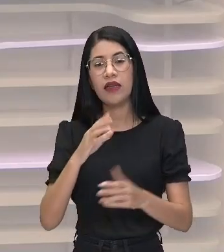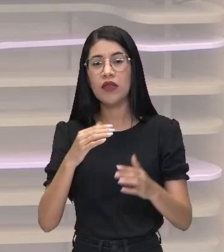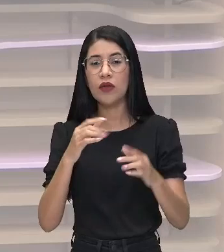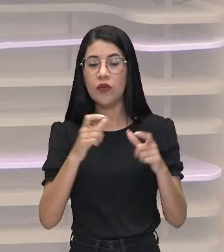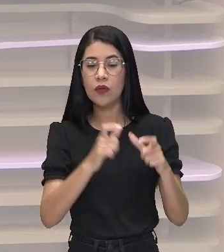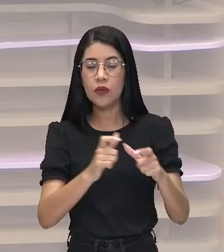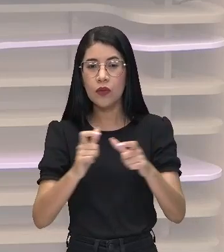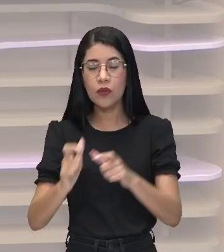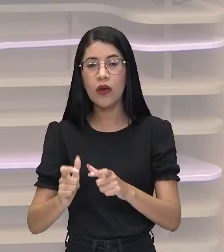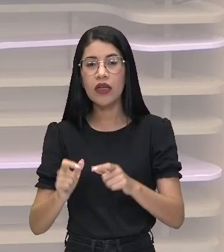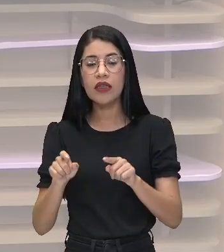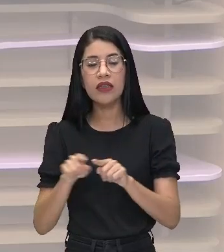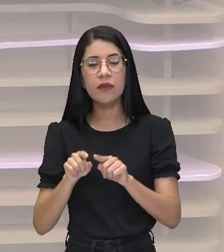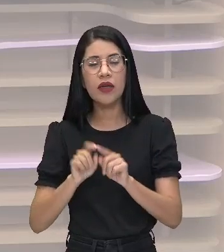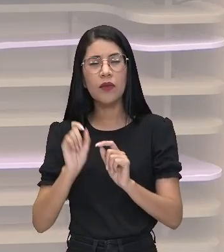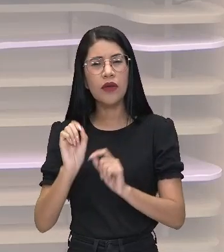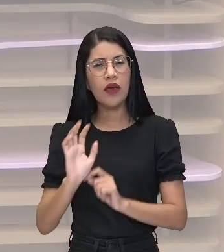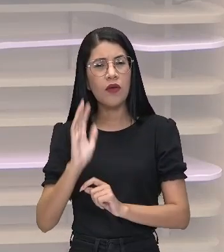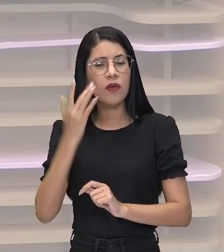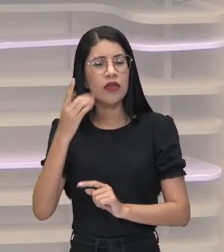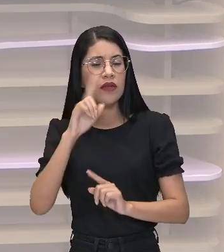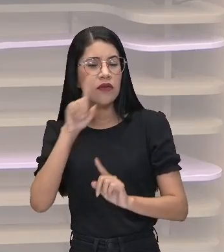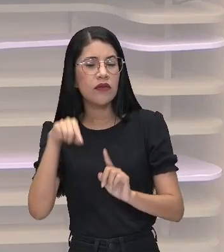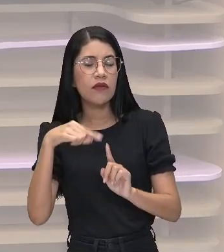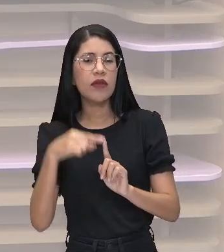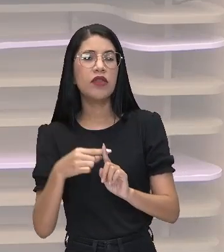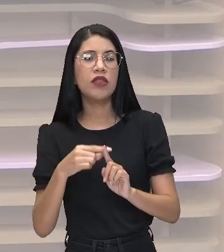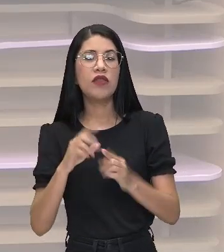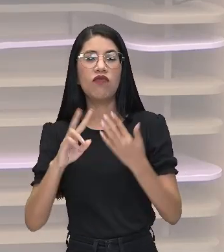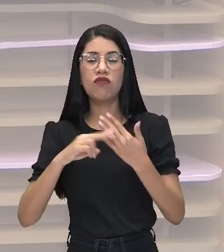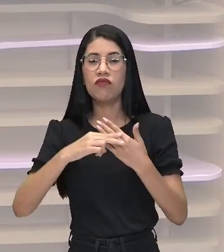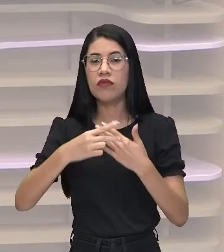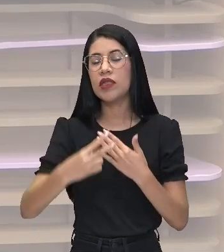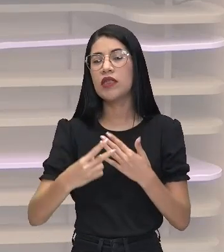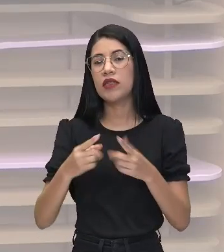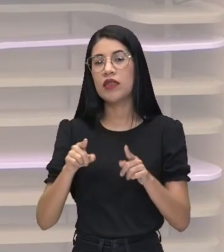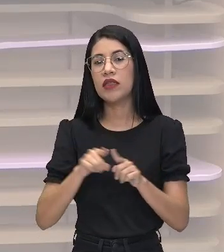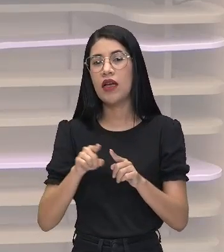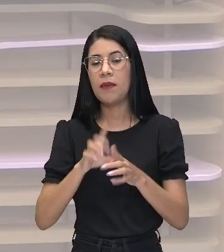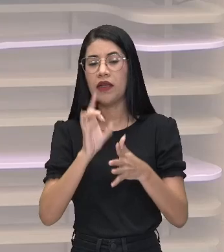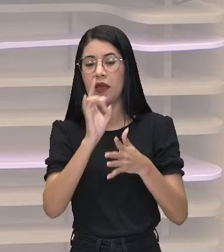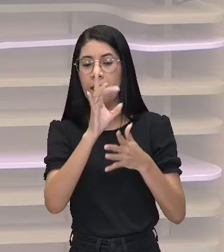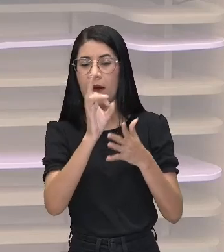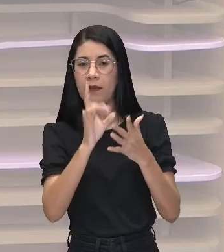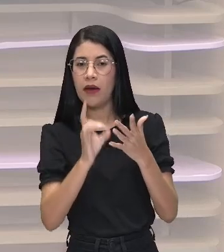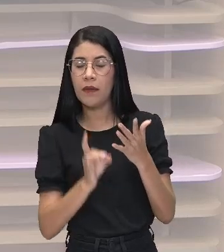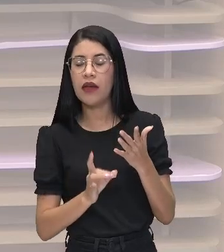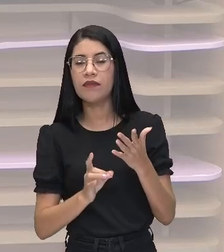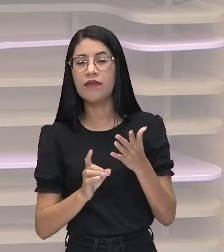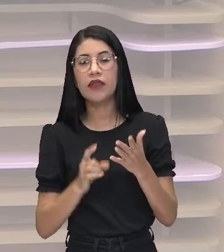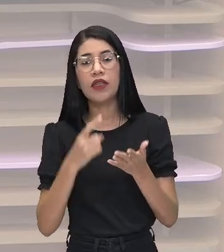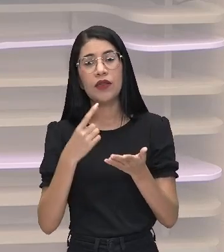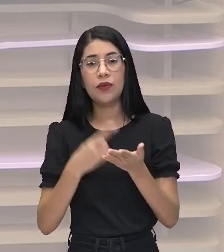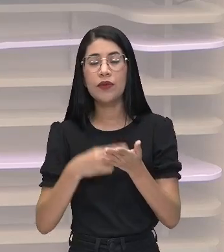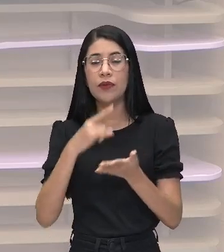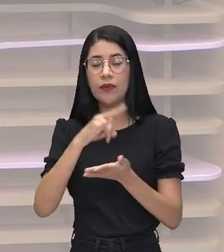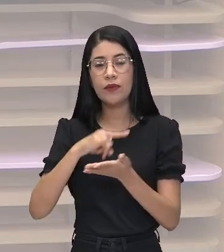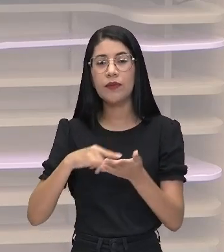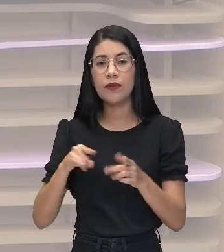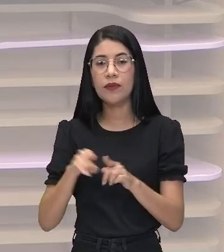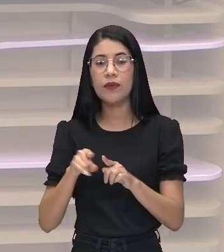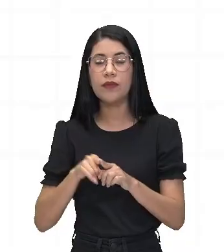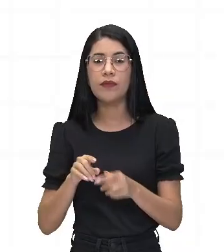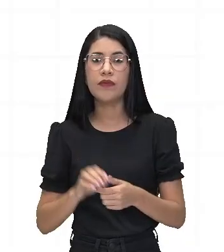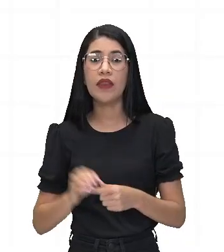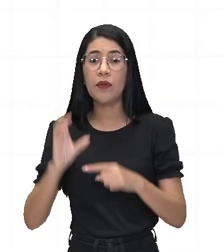as consequências, né, os objetivos de cada um desses tratados, né? Então vamos relembrar as